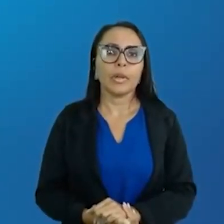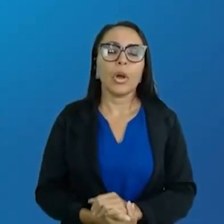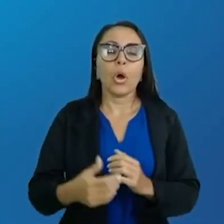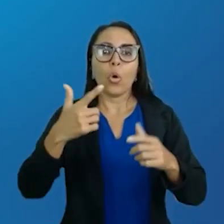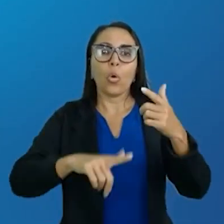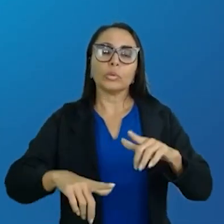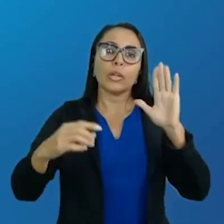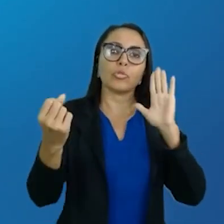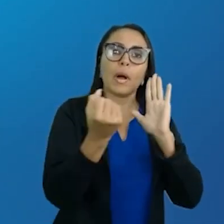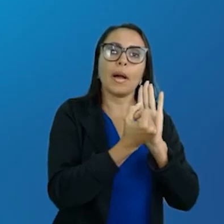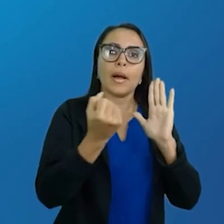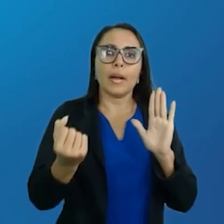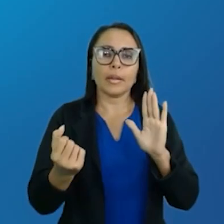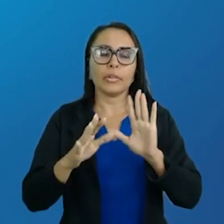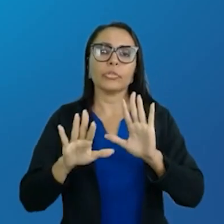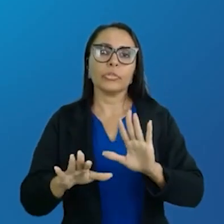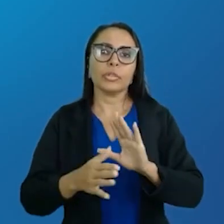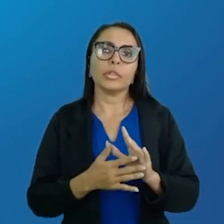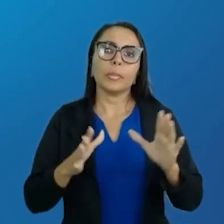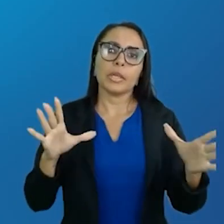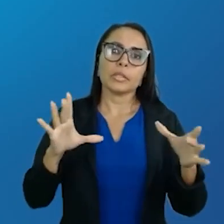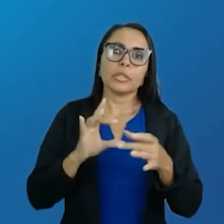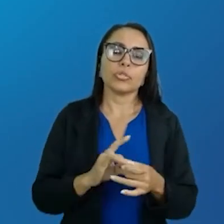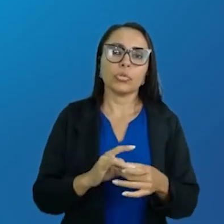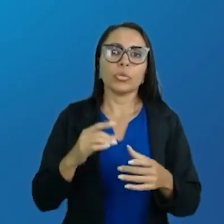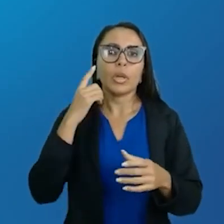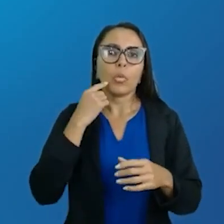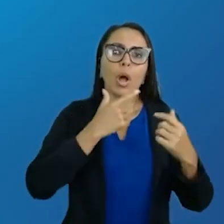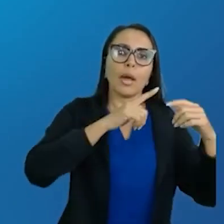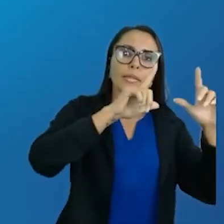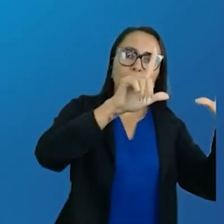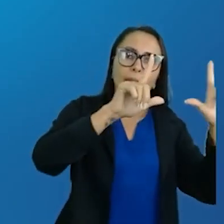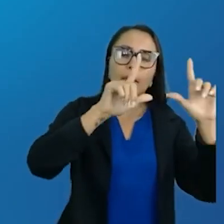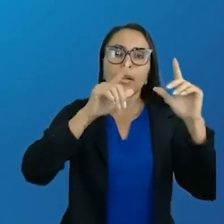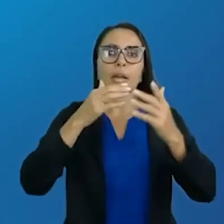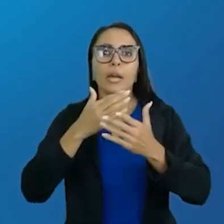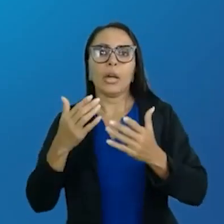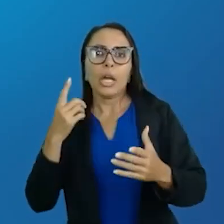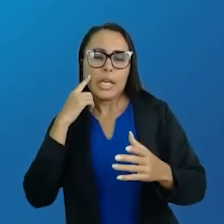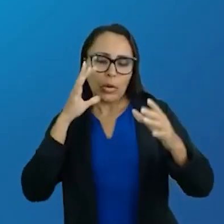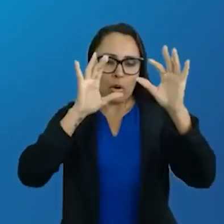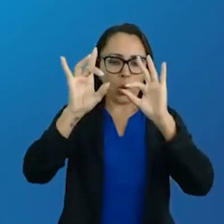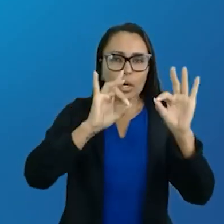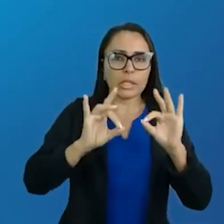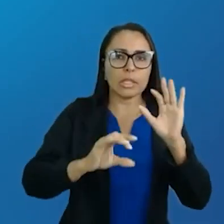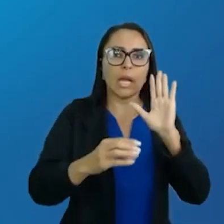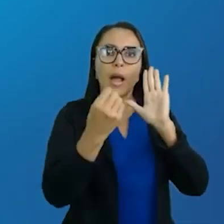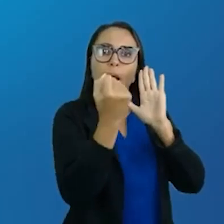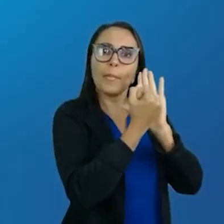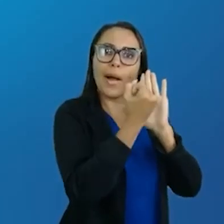lá, a marca da Globo. Se você olhar, são várias coisas diferentes, é uma tela, é o Globo, é não sei o que formam uma marca.